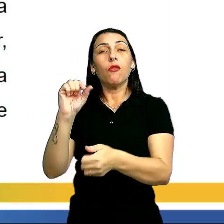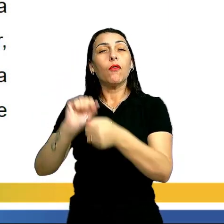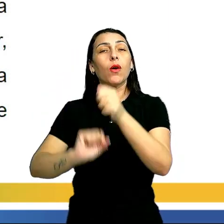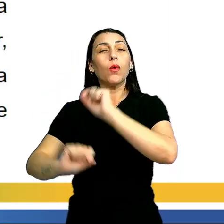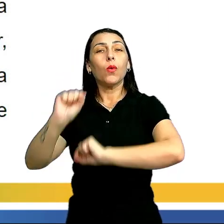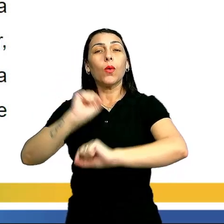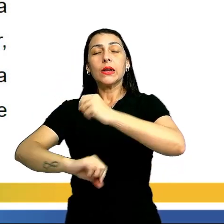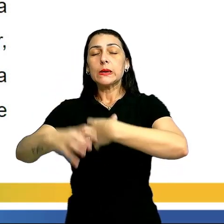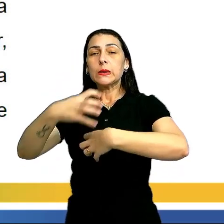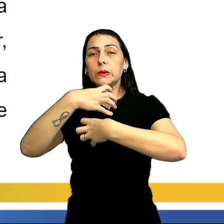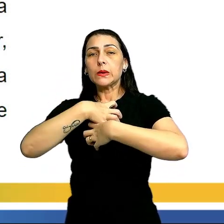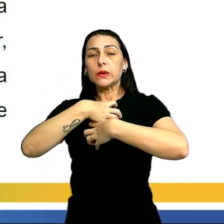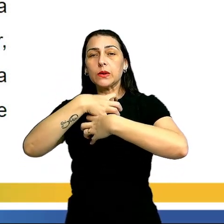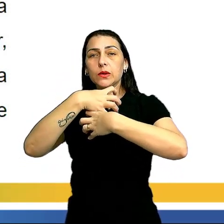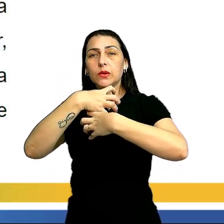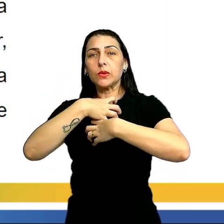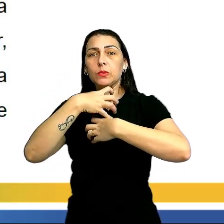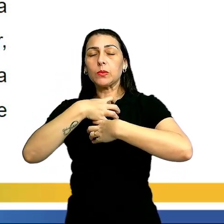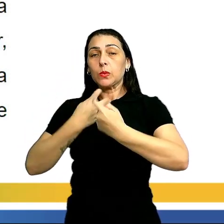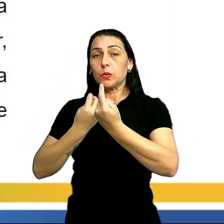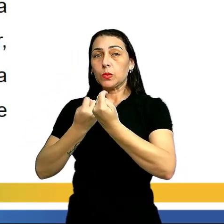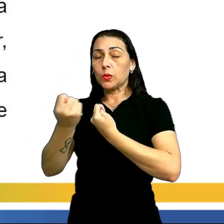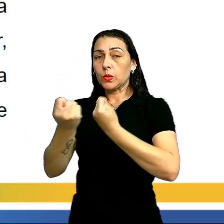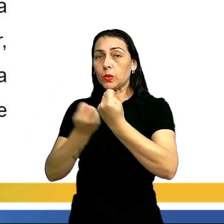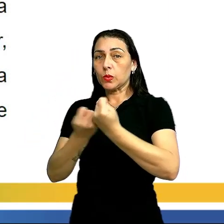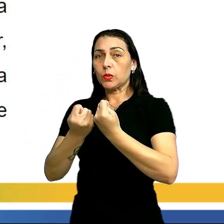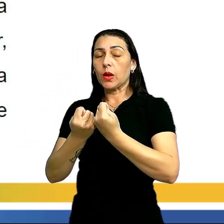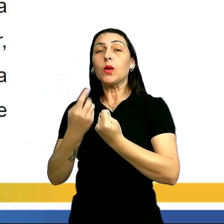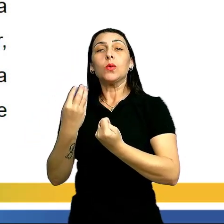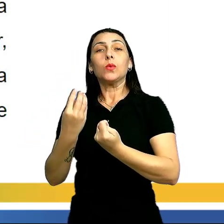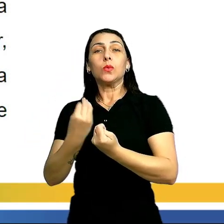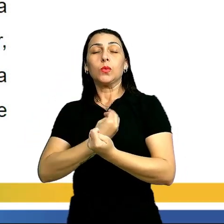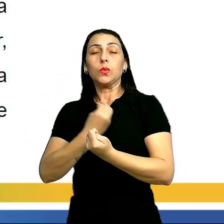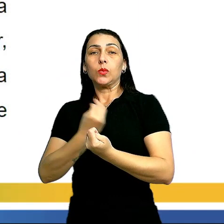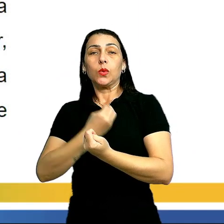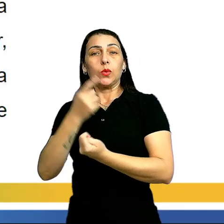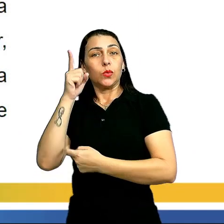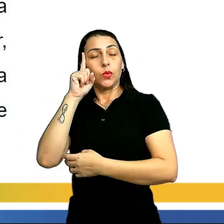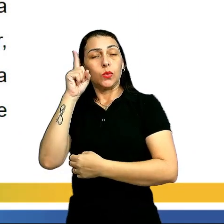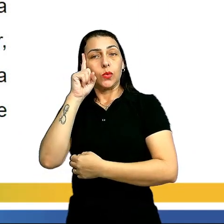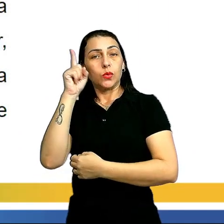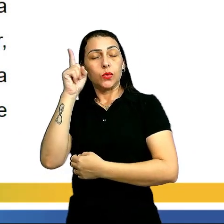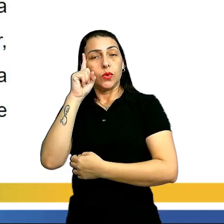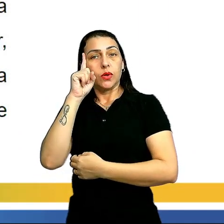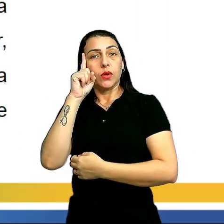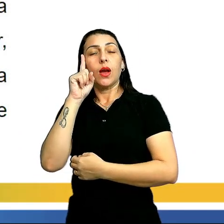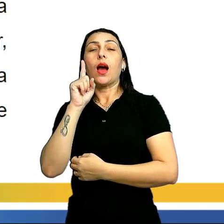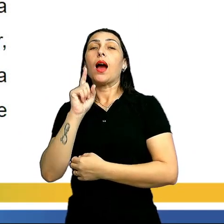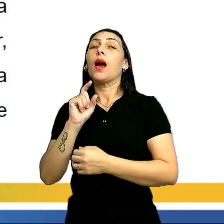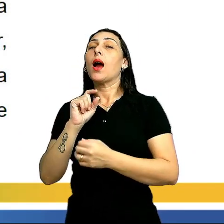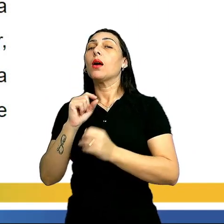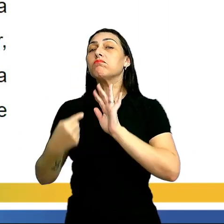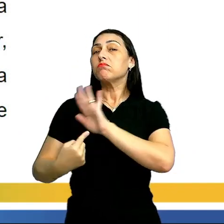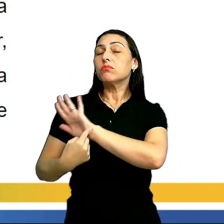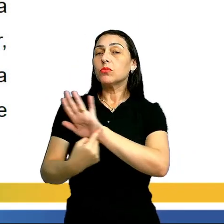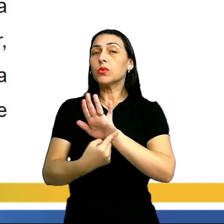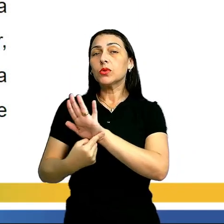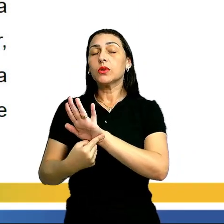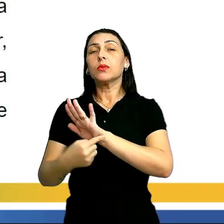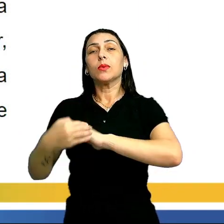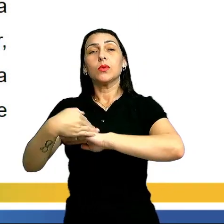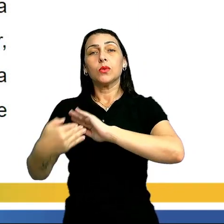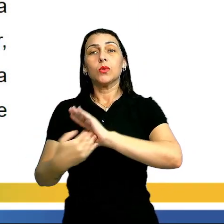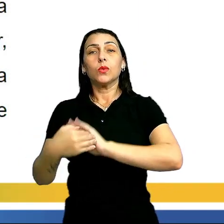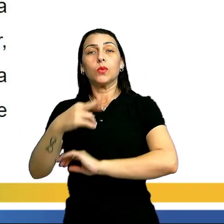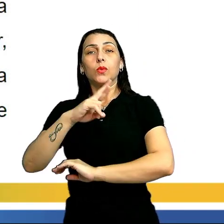que sentimentos que são controlados no convívio social cotidiano acabem expostos. Assim,